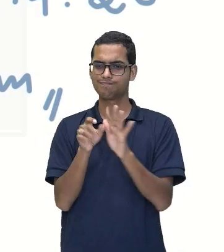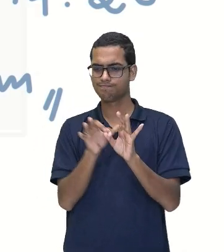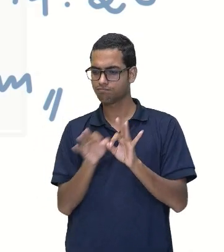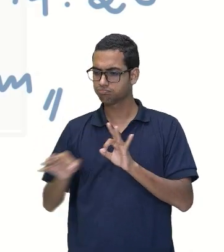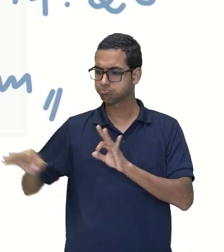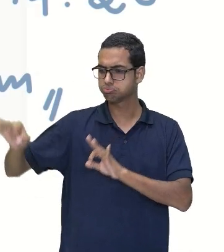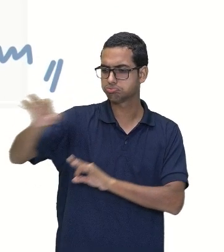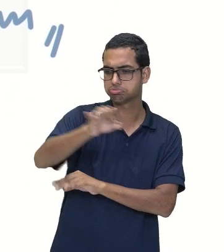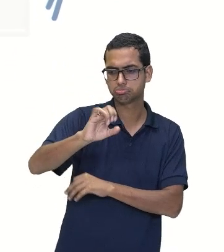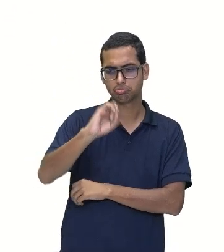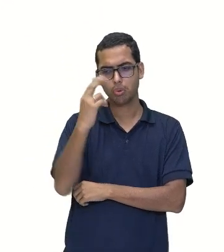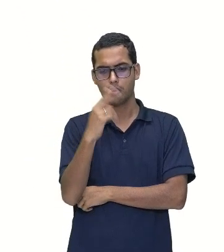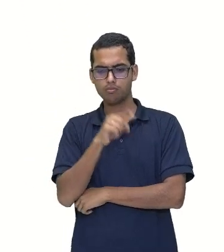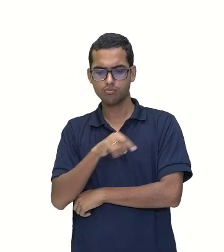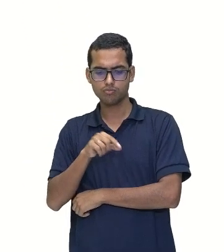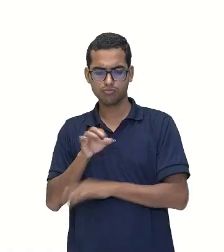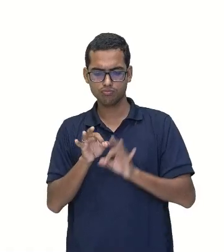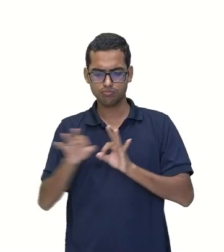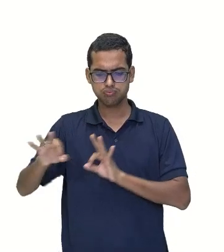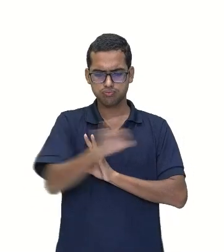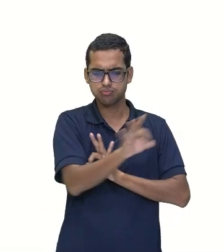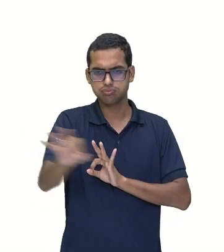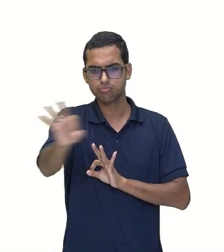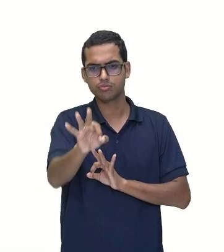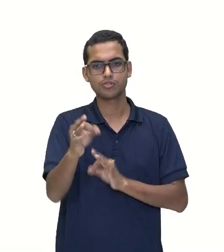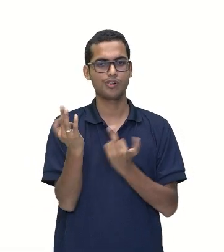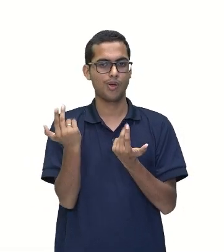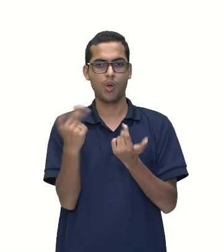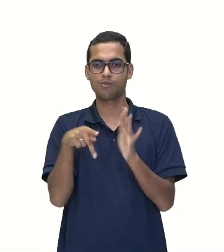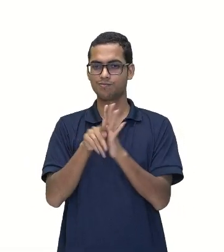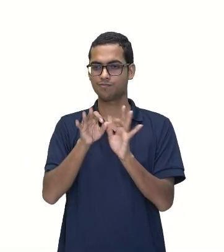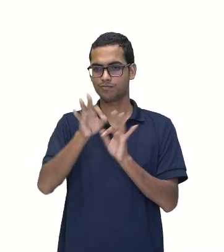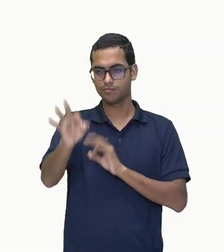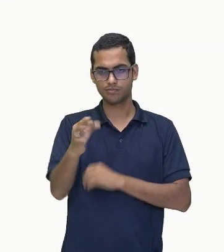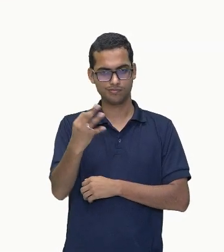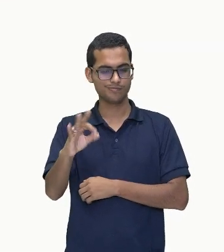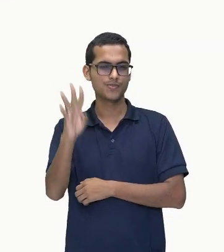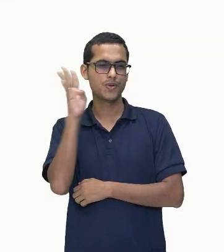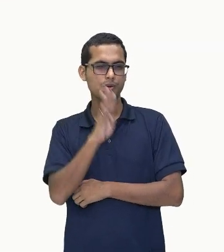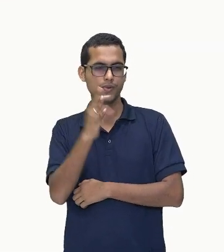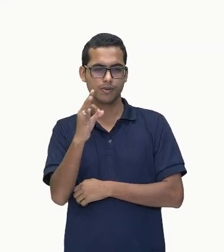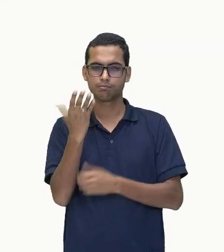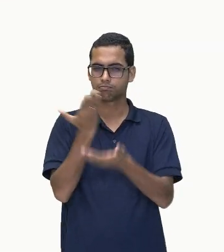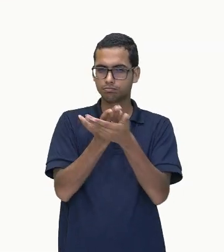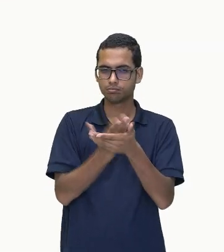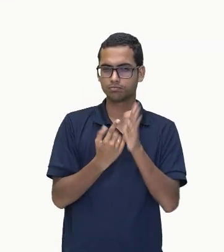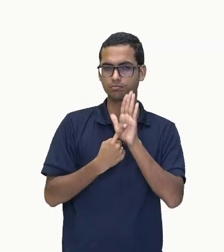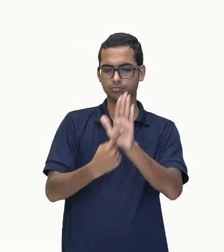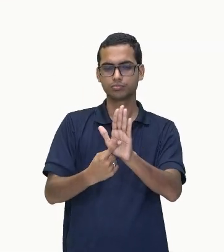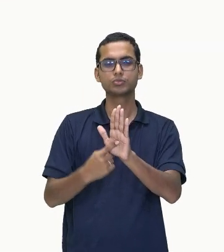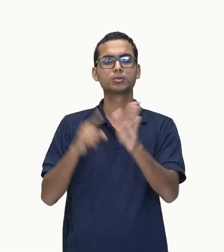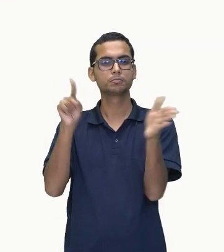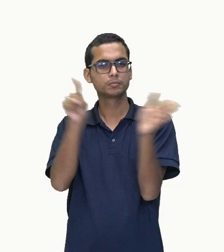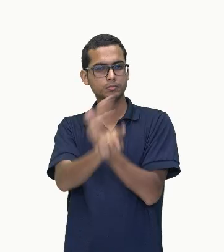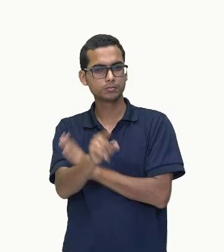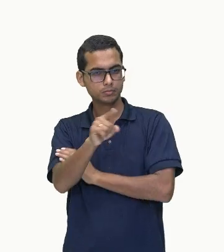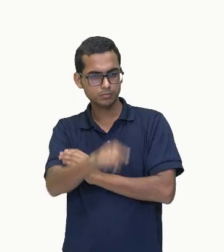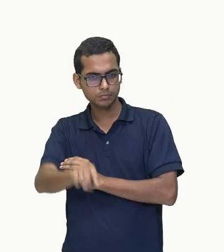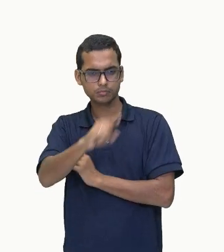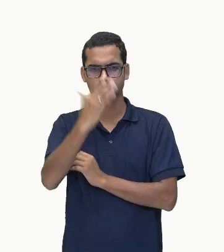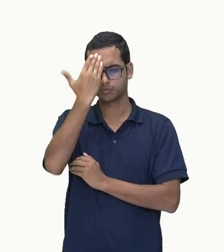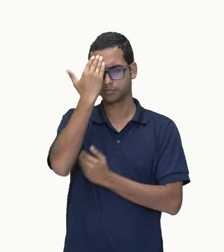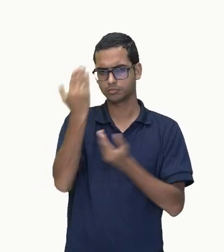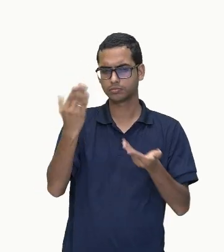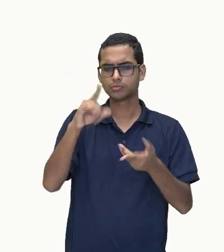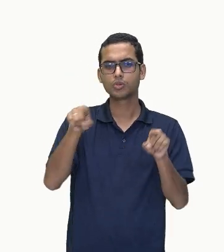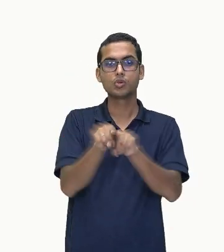mesmo percurso. Bacana, né, pessoal? Então, tá aí a nossa questão, tá? Ou seja,